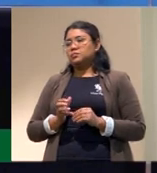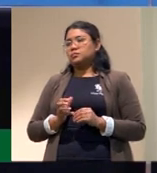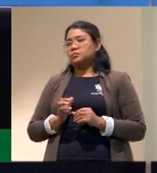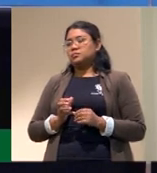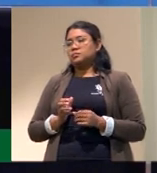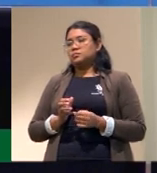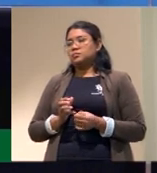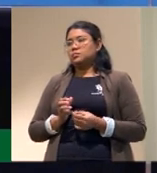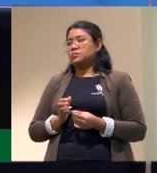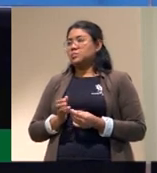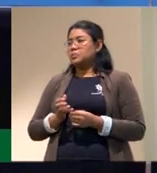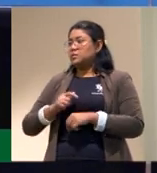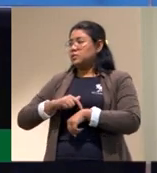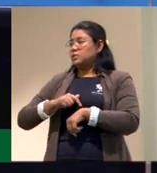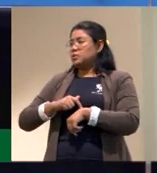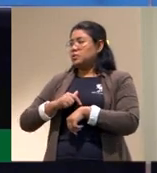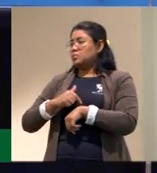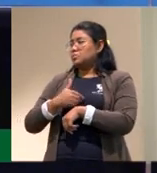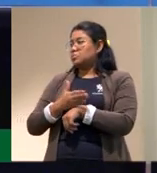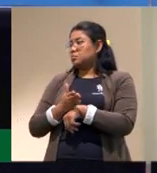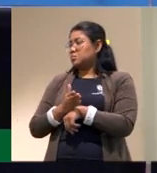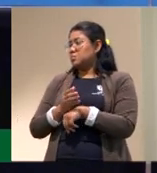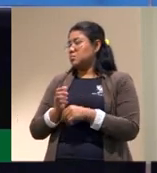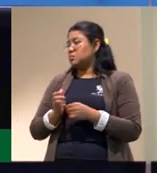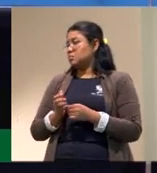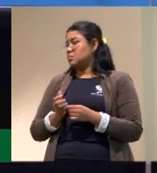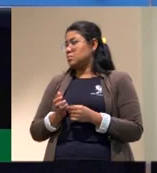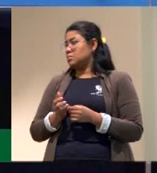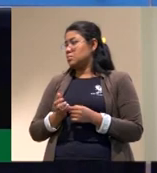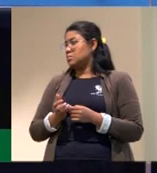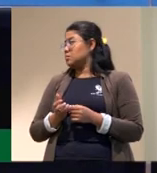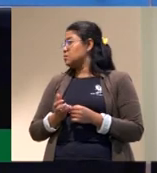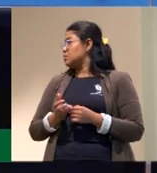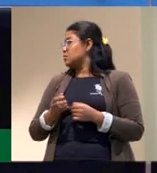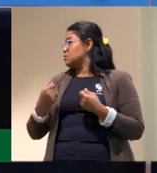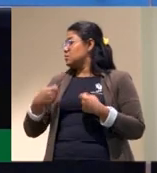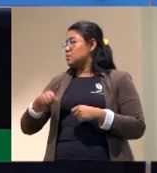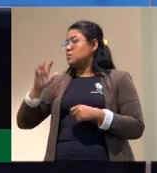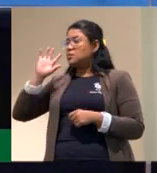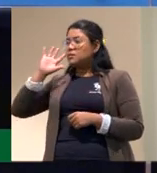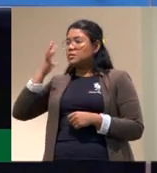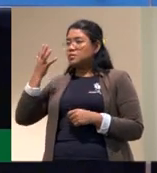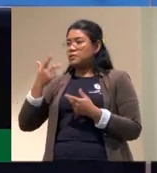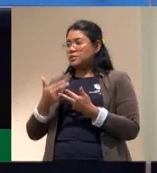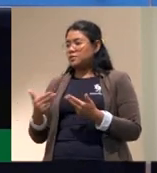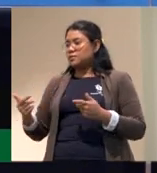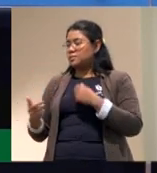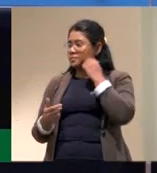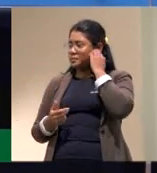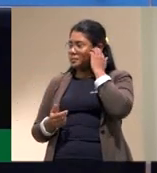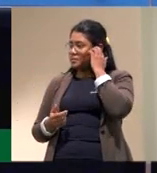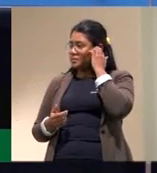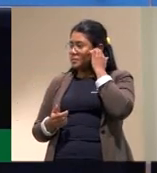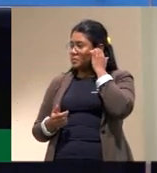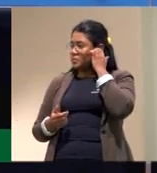Eu não sei quanto tempo eu tenho, porque eu preciso tomar uma decisão aqui.